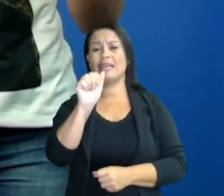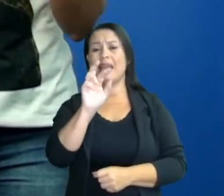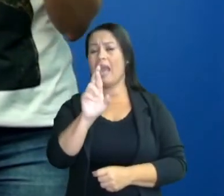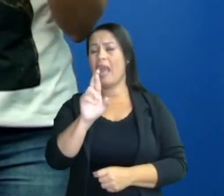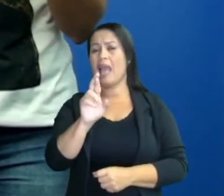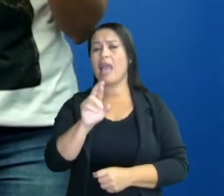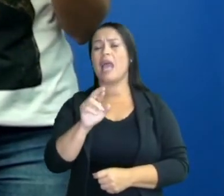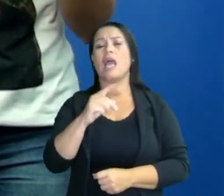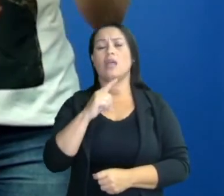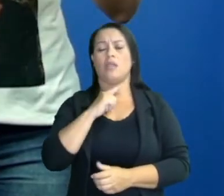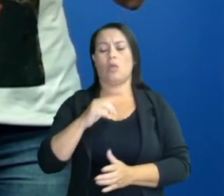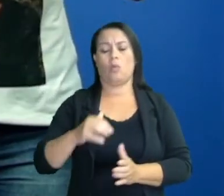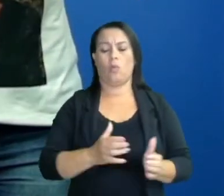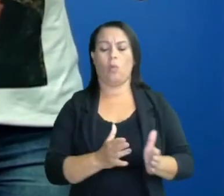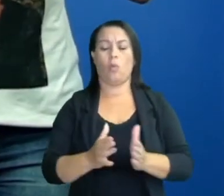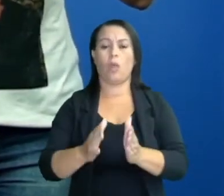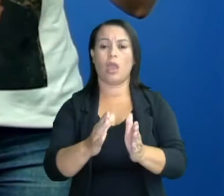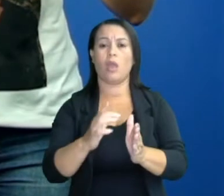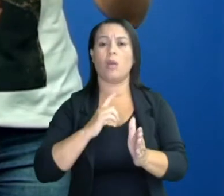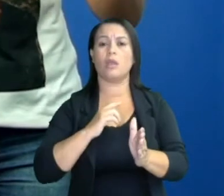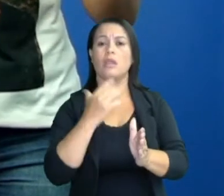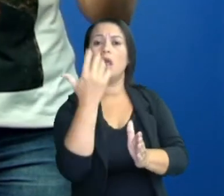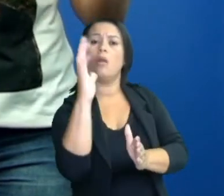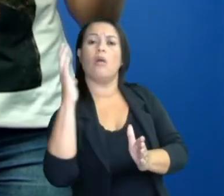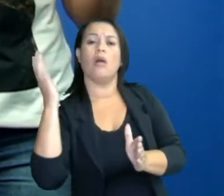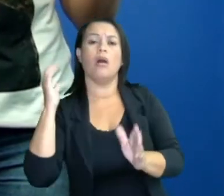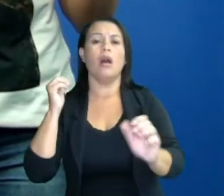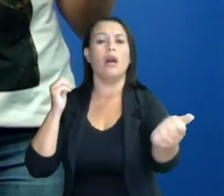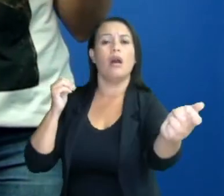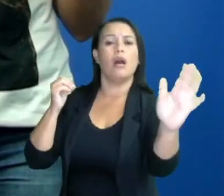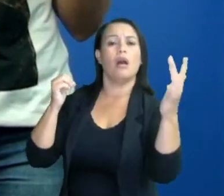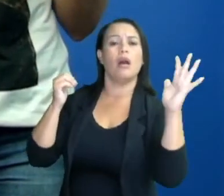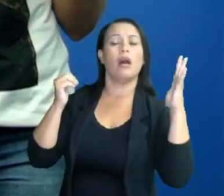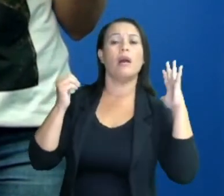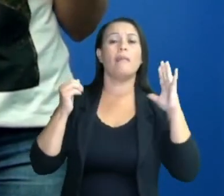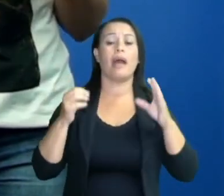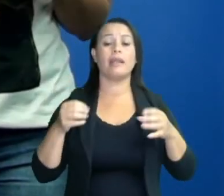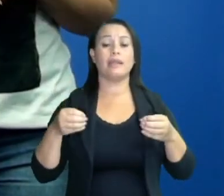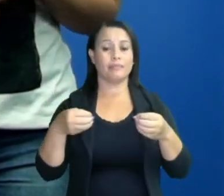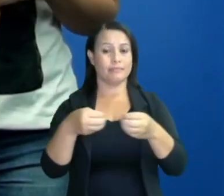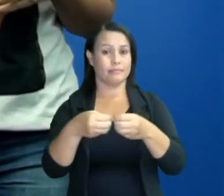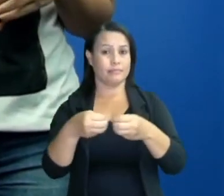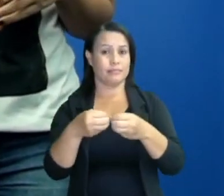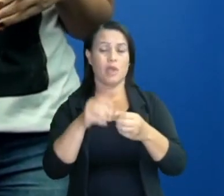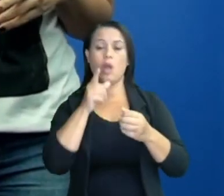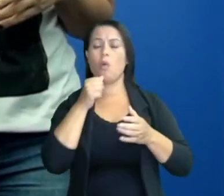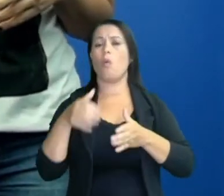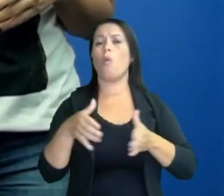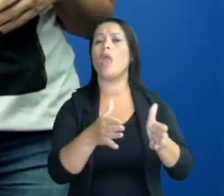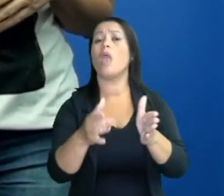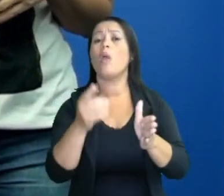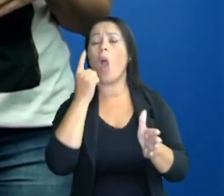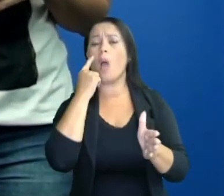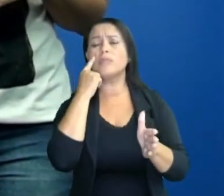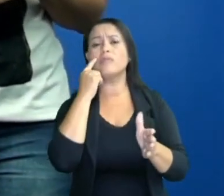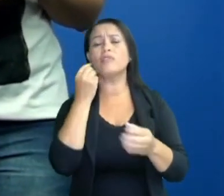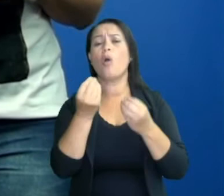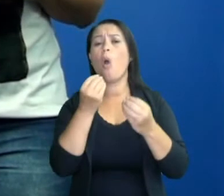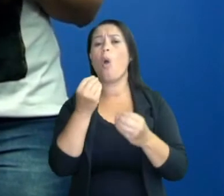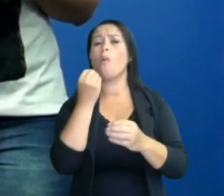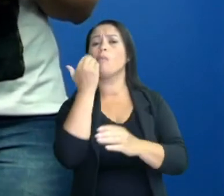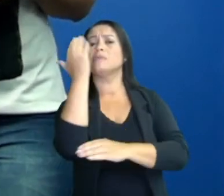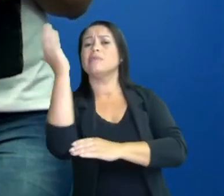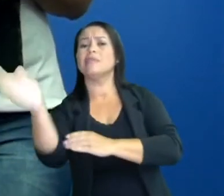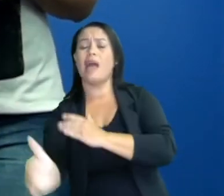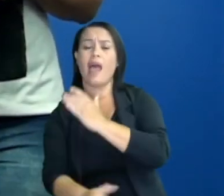Rio tá eu tenho Rio e eu tenho aquela mata aqui percorre lá na beira do rio então a retirada de